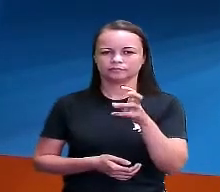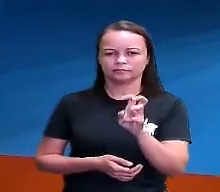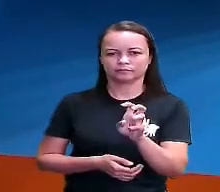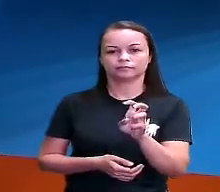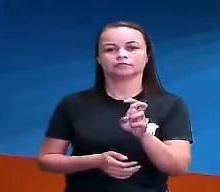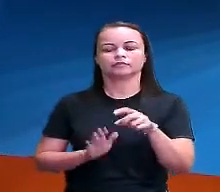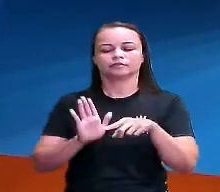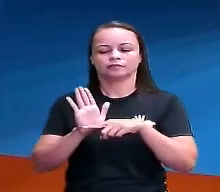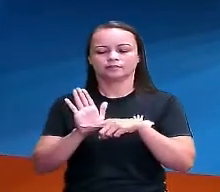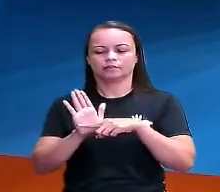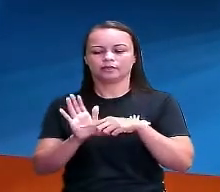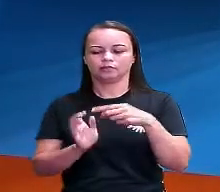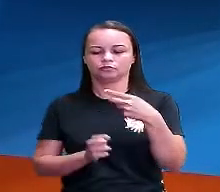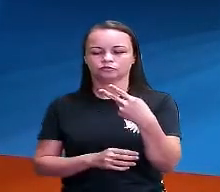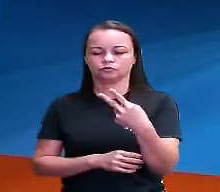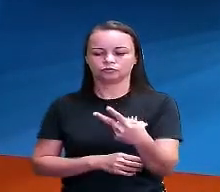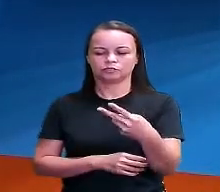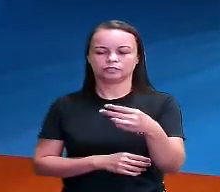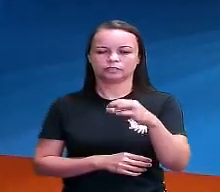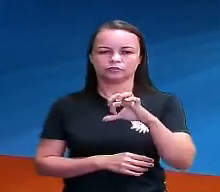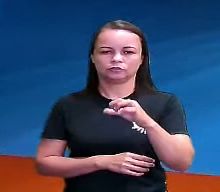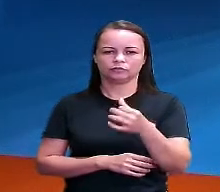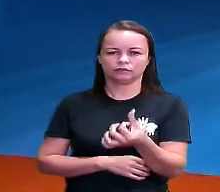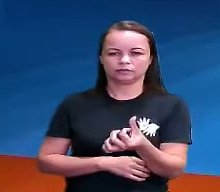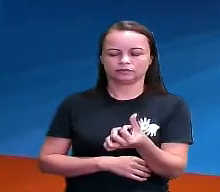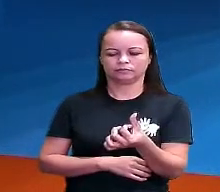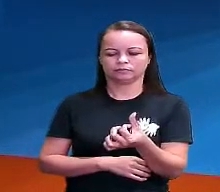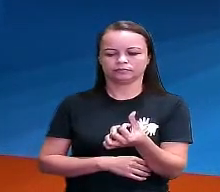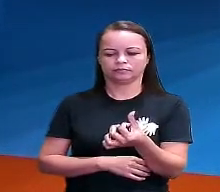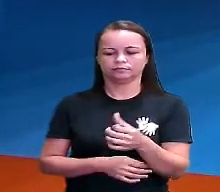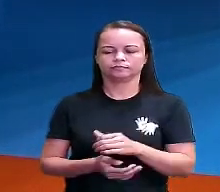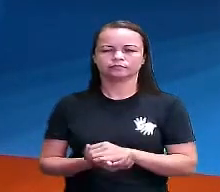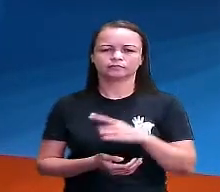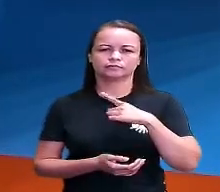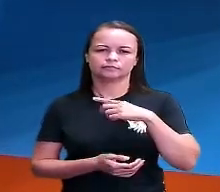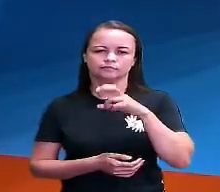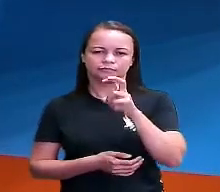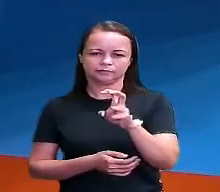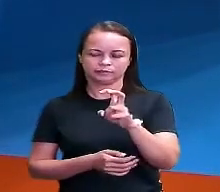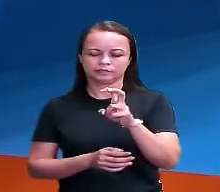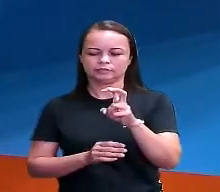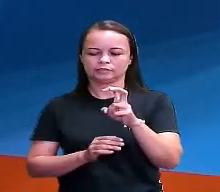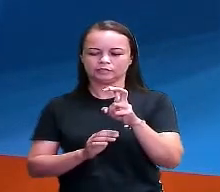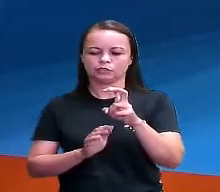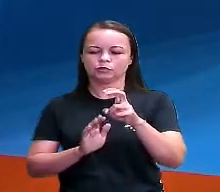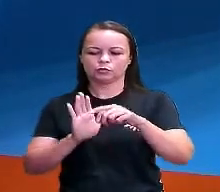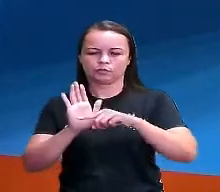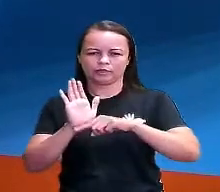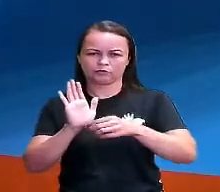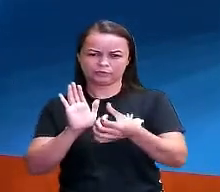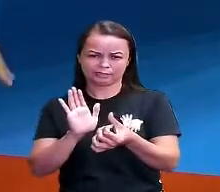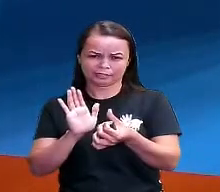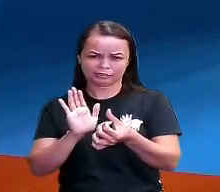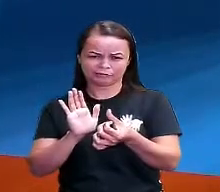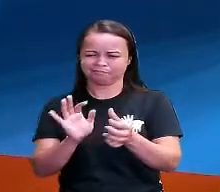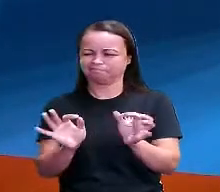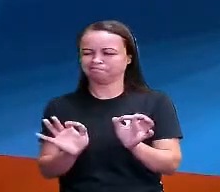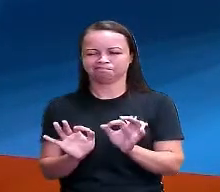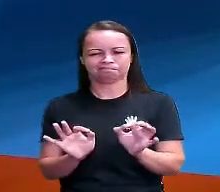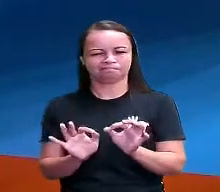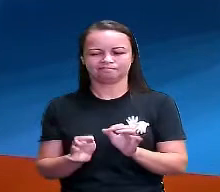845 menos 296. Tenho 5, posso tirar 6? Não,